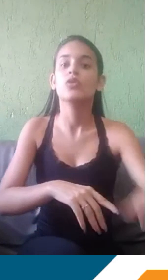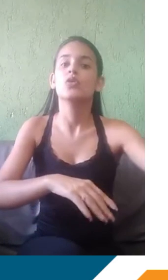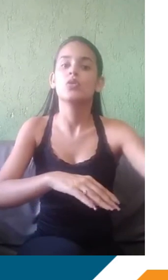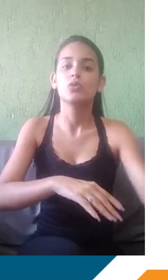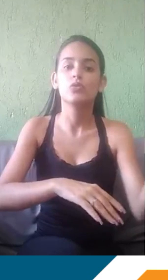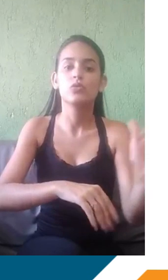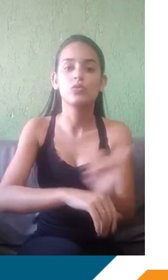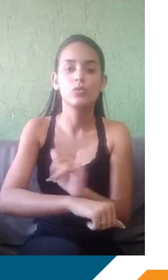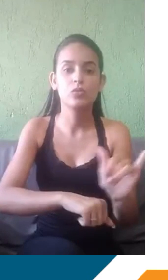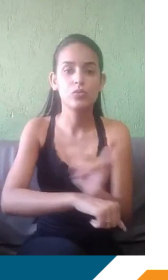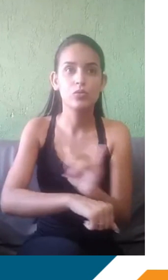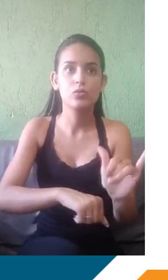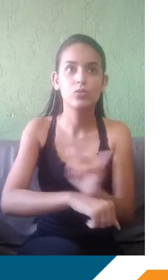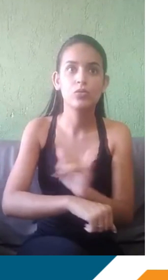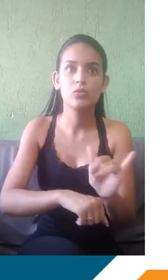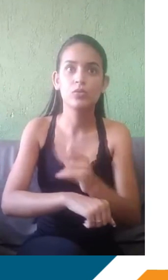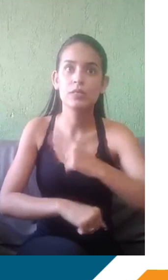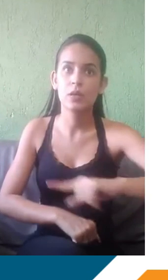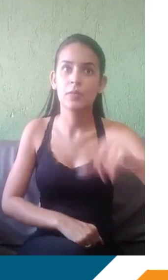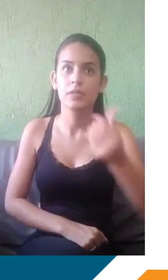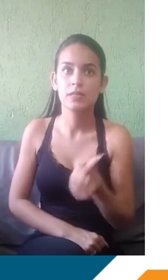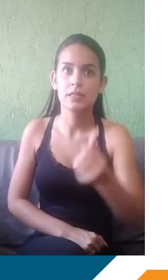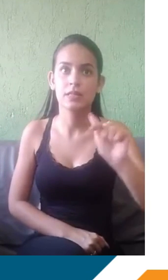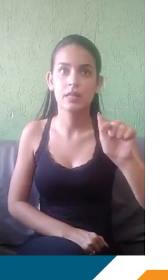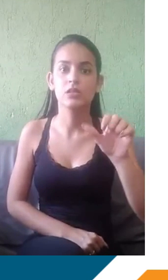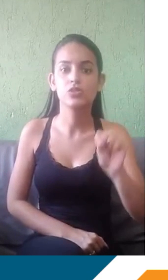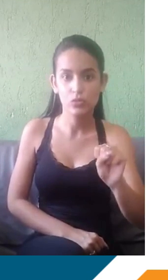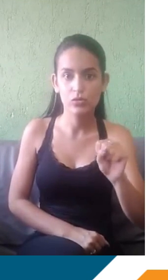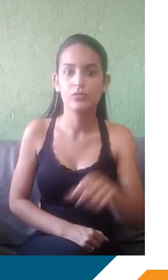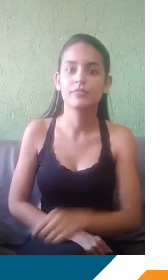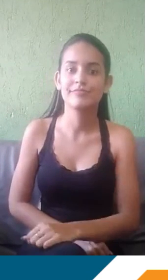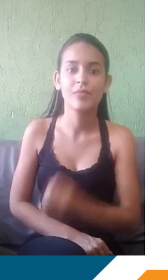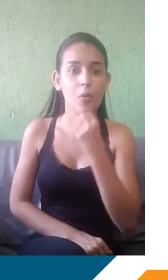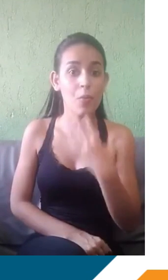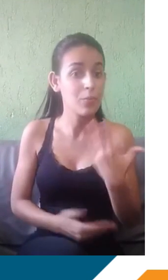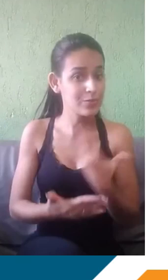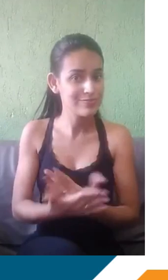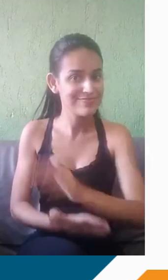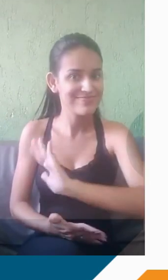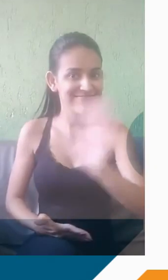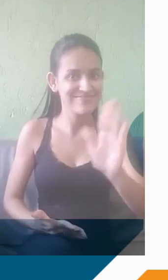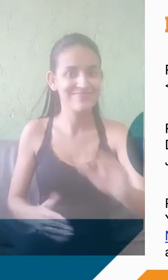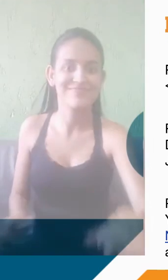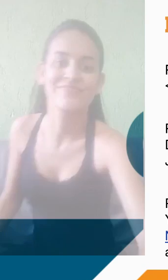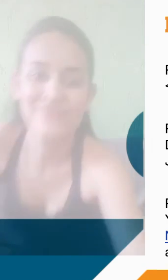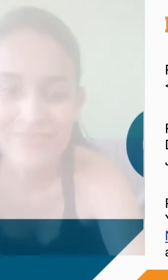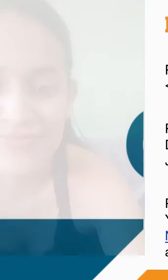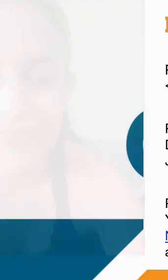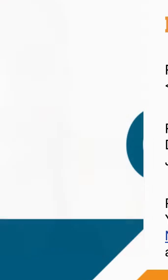e reveja o conteúdo das semanas 6, 7 e 8 na playlist de língua portuguesa. Bons estudos!